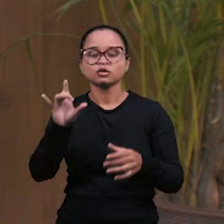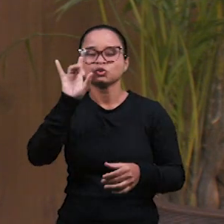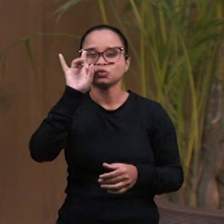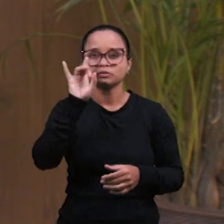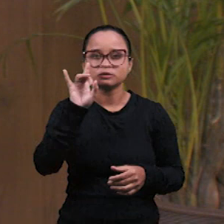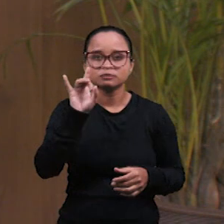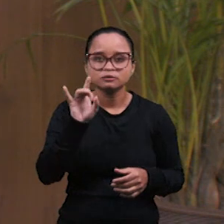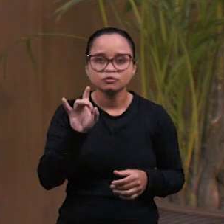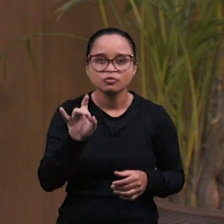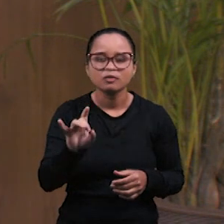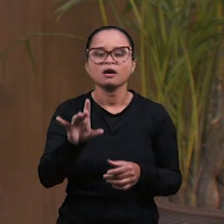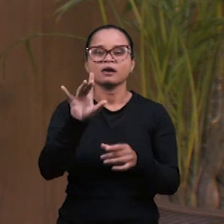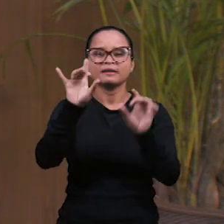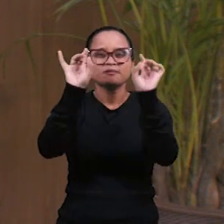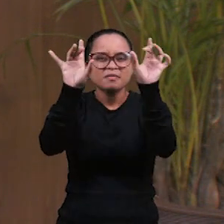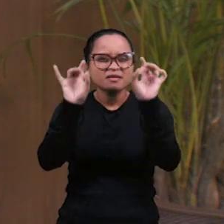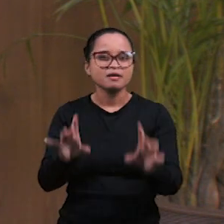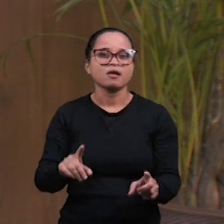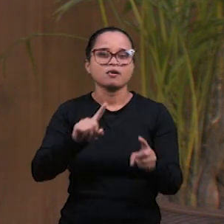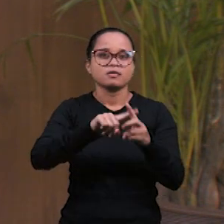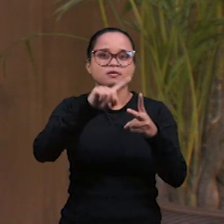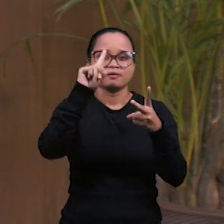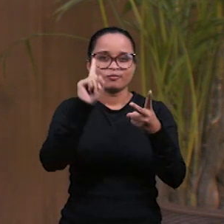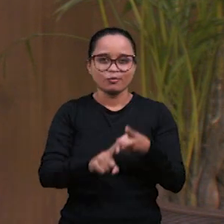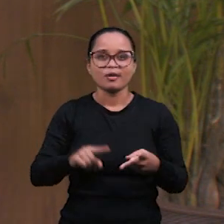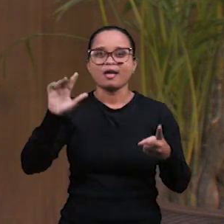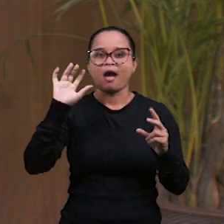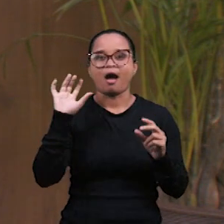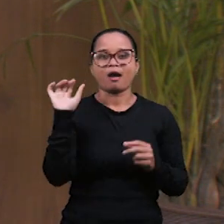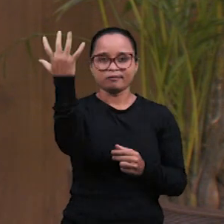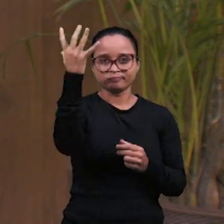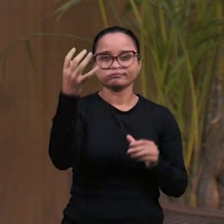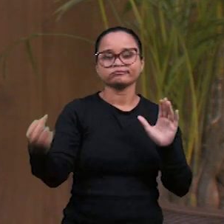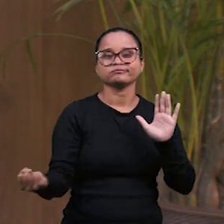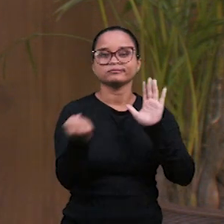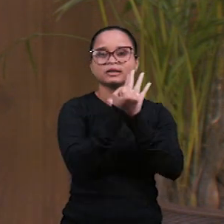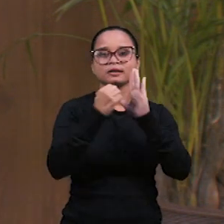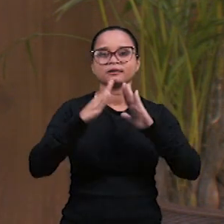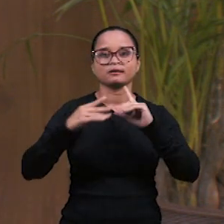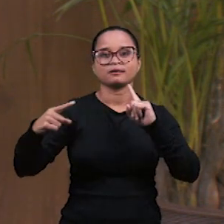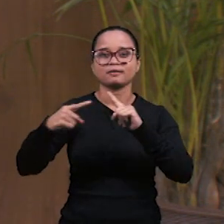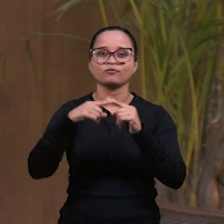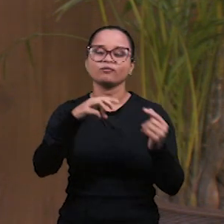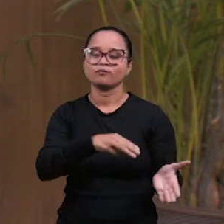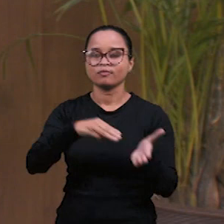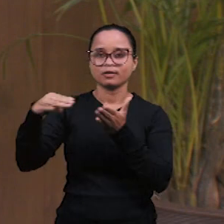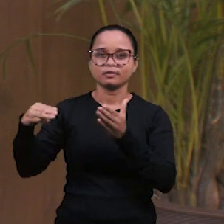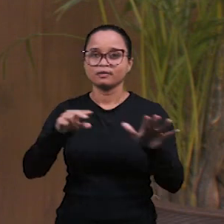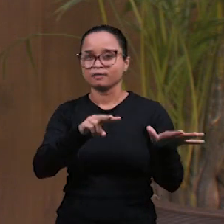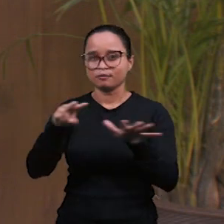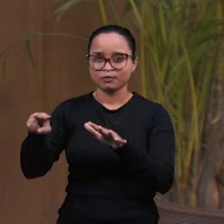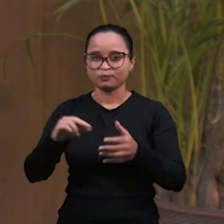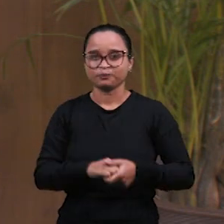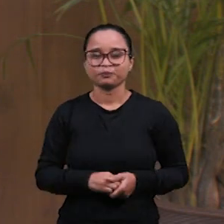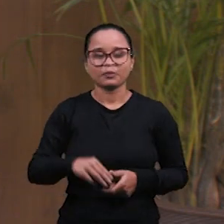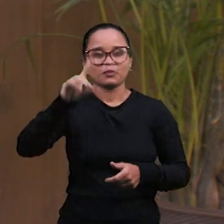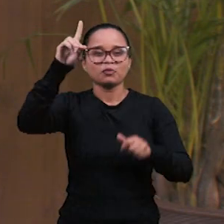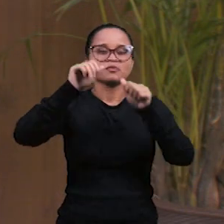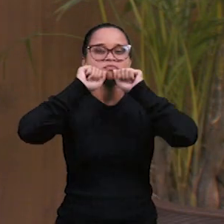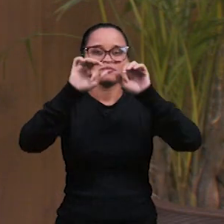trazer de maneira especial esses dois eventos que marcaram a Igreja Cristã Maranata nesta semana. Que